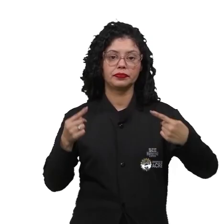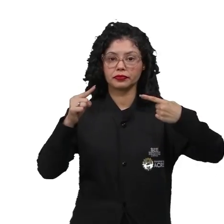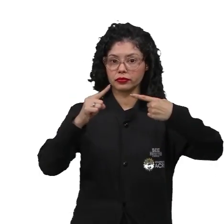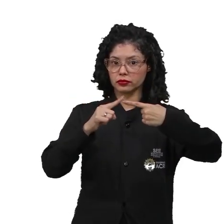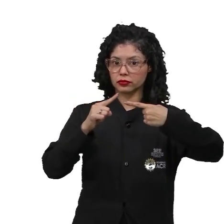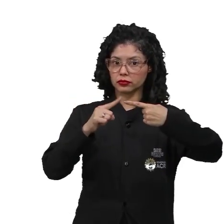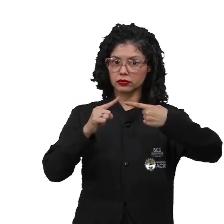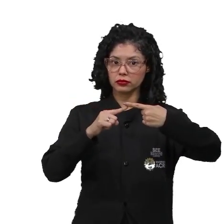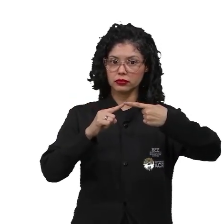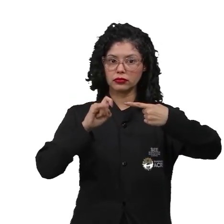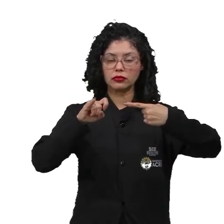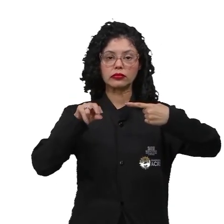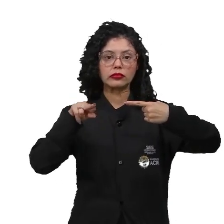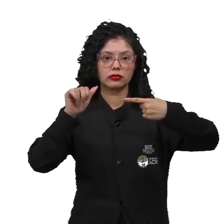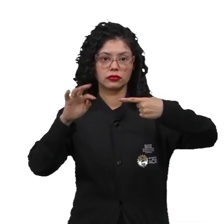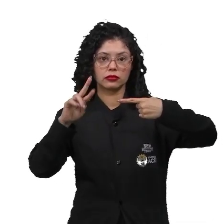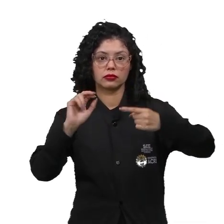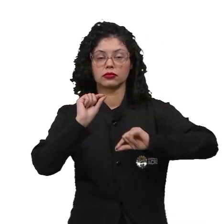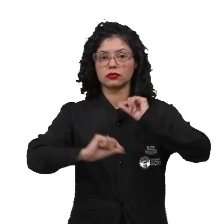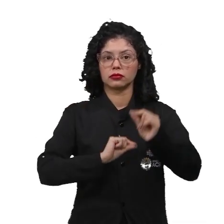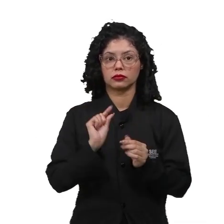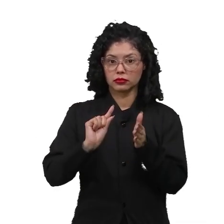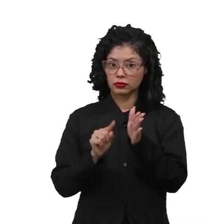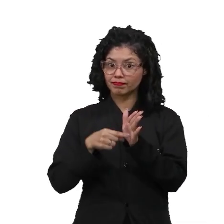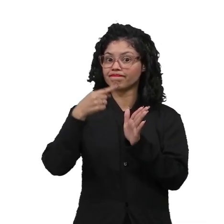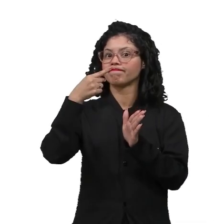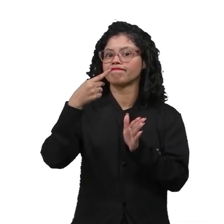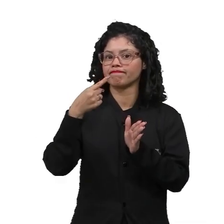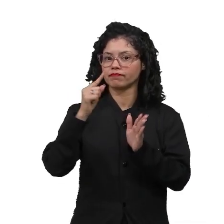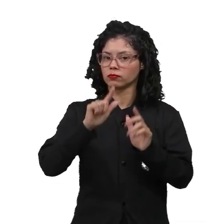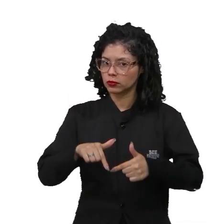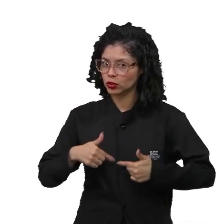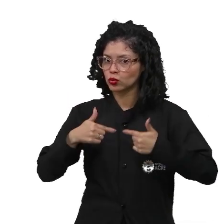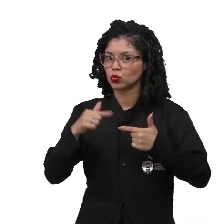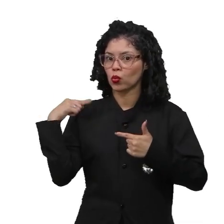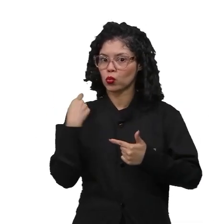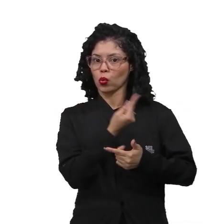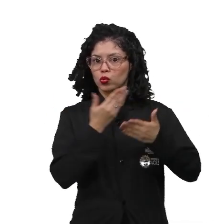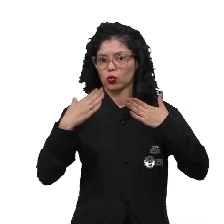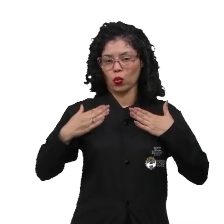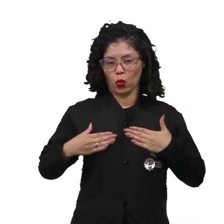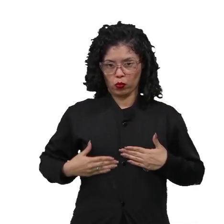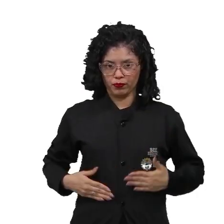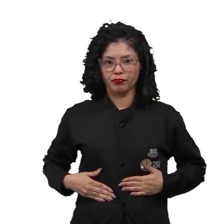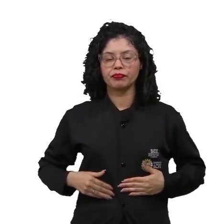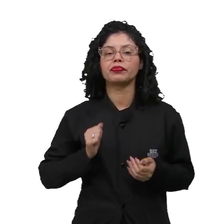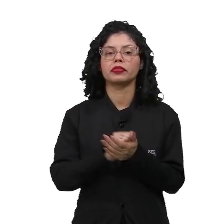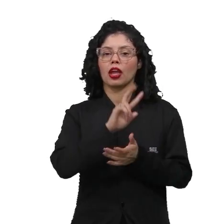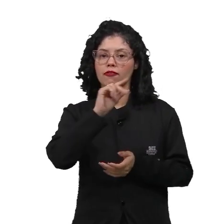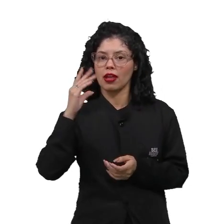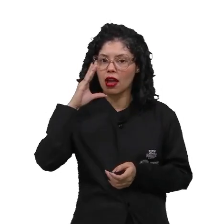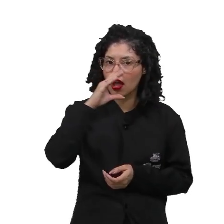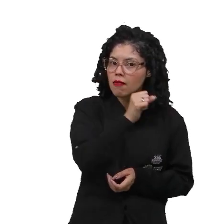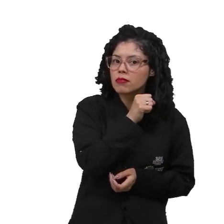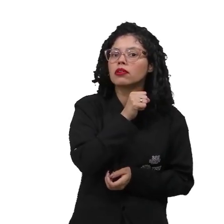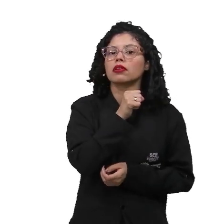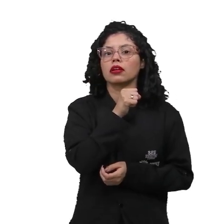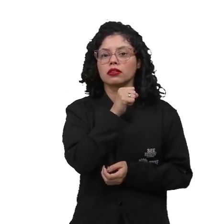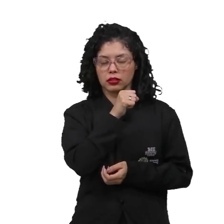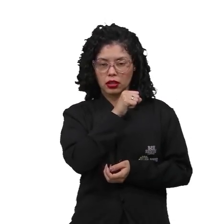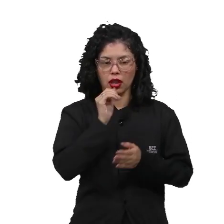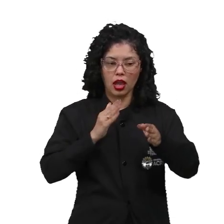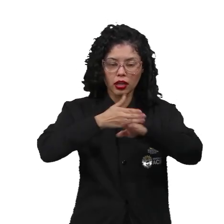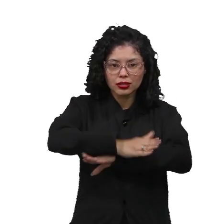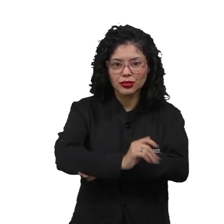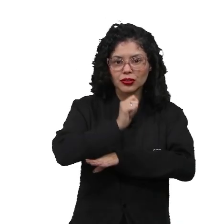a nossa imunidade inata, gente, é o quê? É a primeira linha de defesa ali do nosso organismo. Ela vai ser rápida, né? Então,